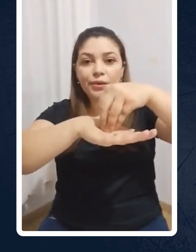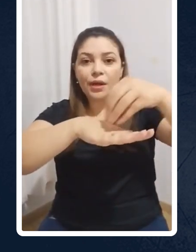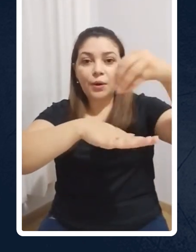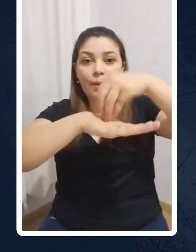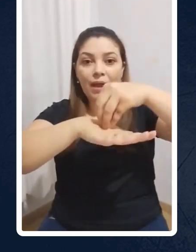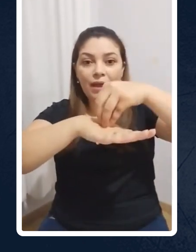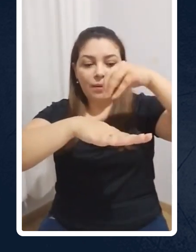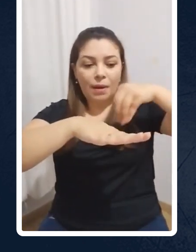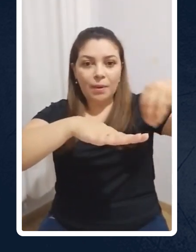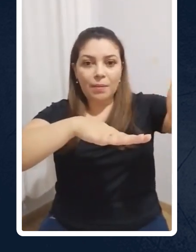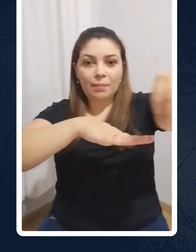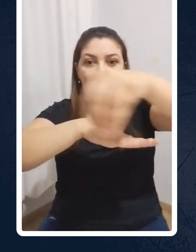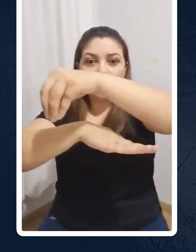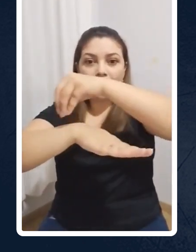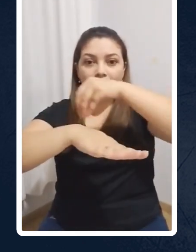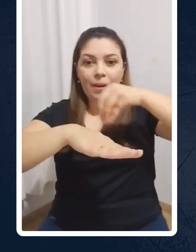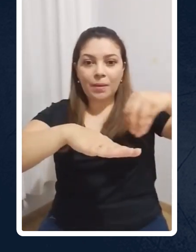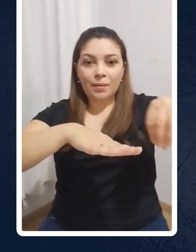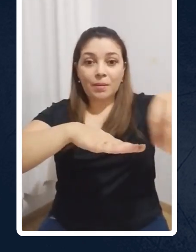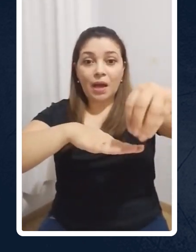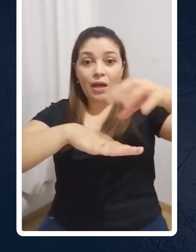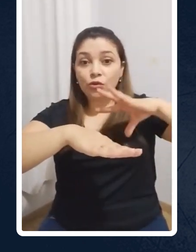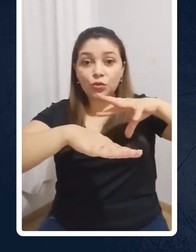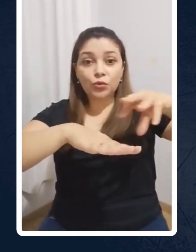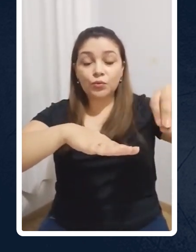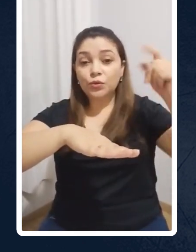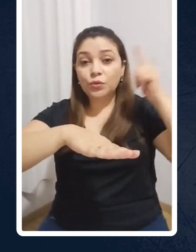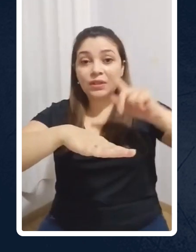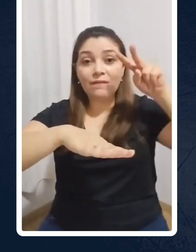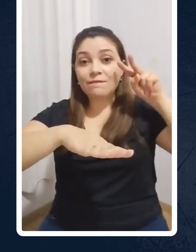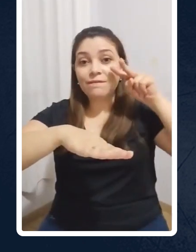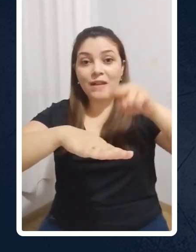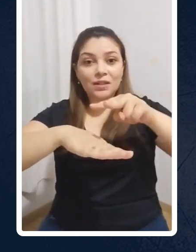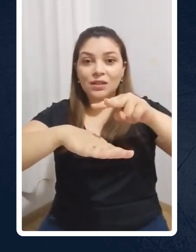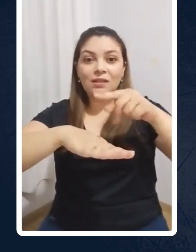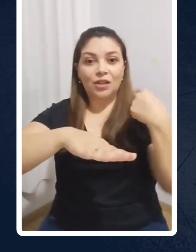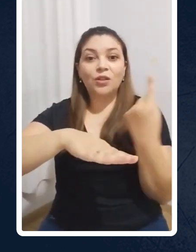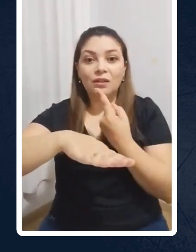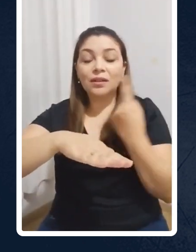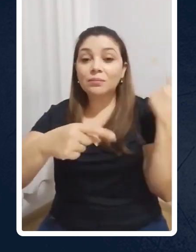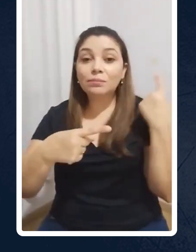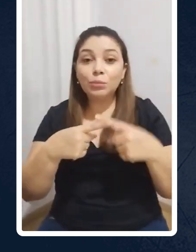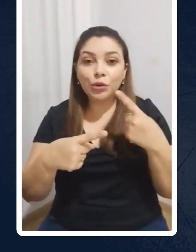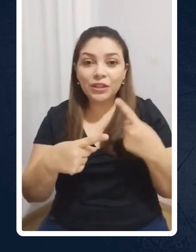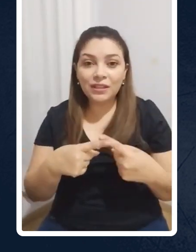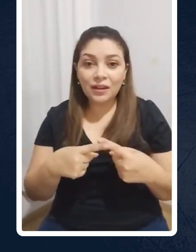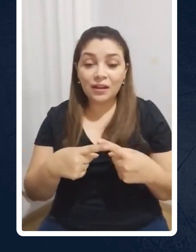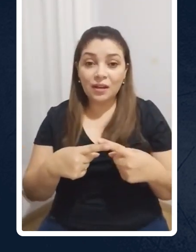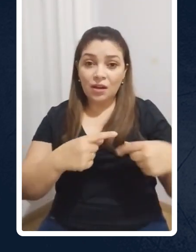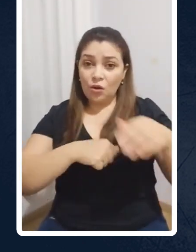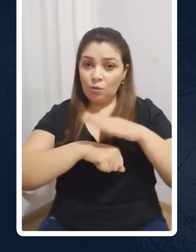visibilidade em relação a nós. Por quê? Porque nesse mesmo momento que os surdos só podiam ir lá